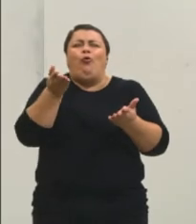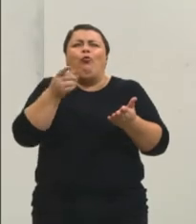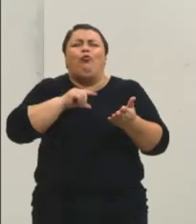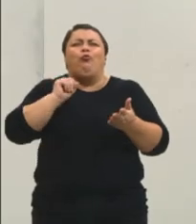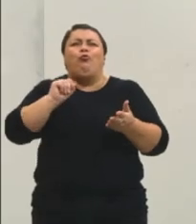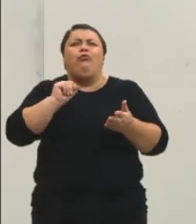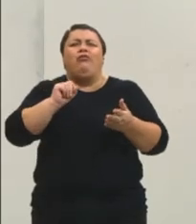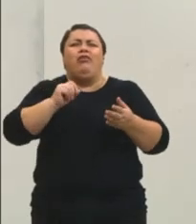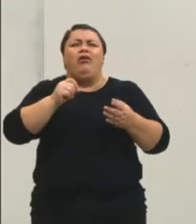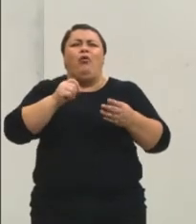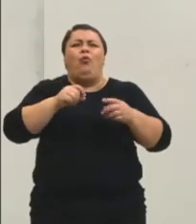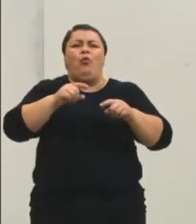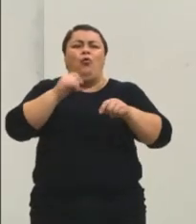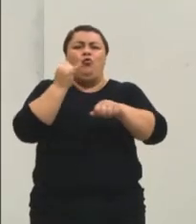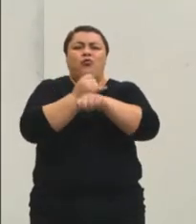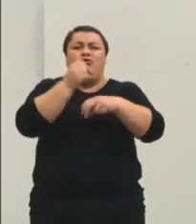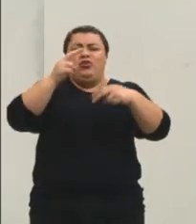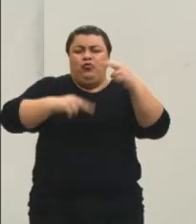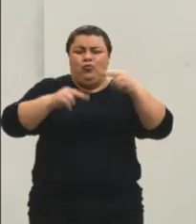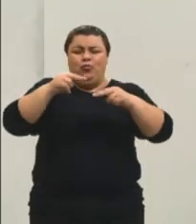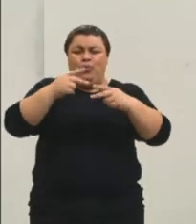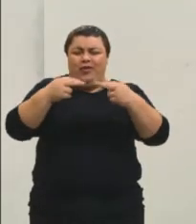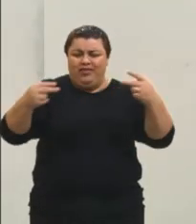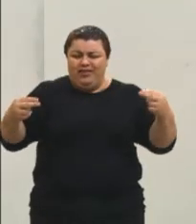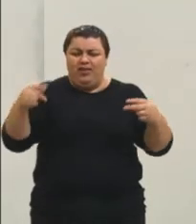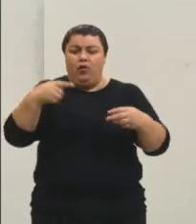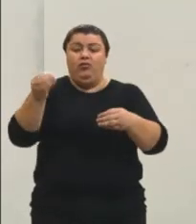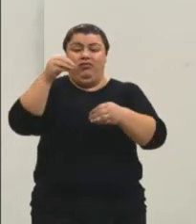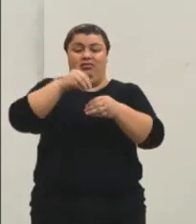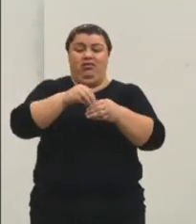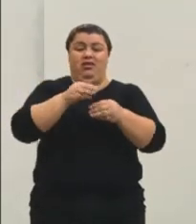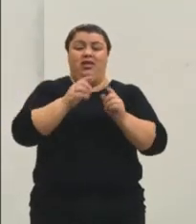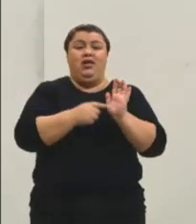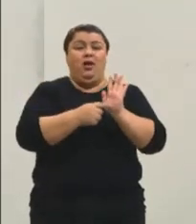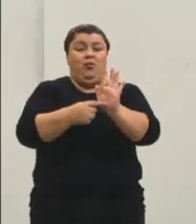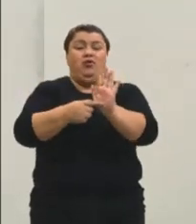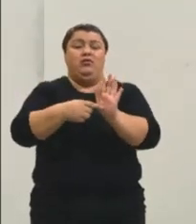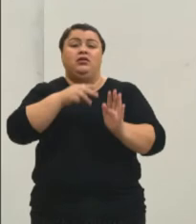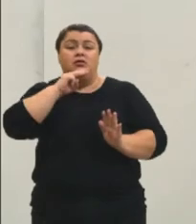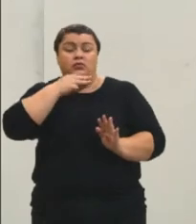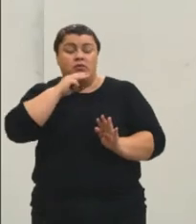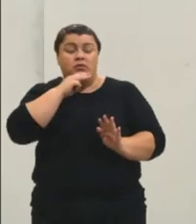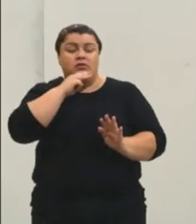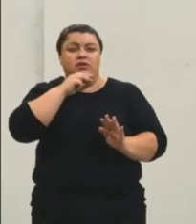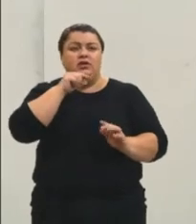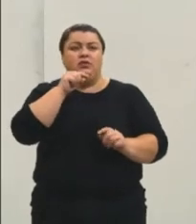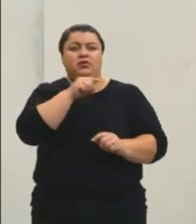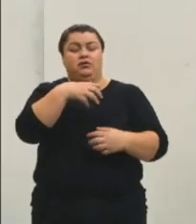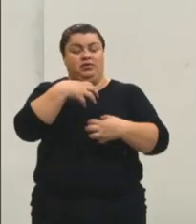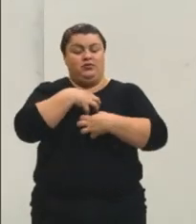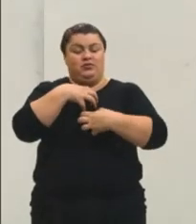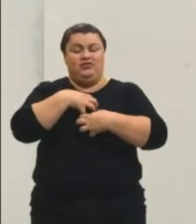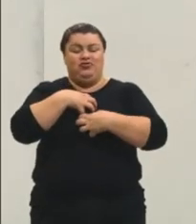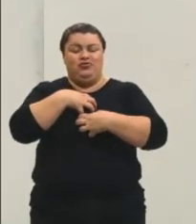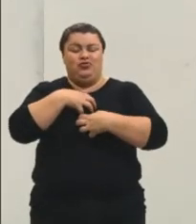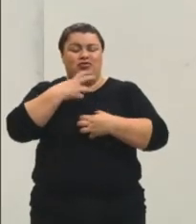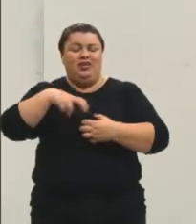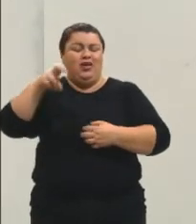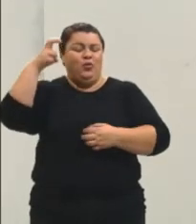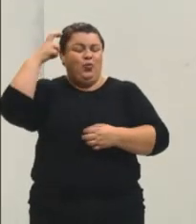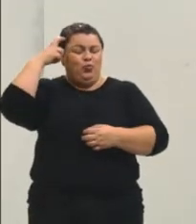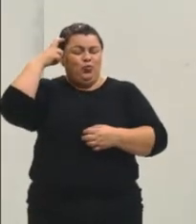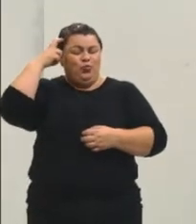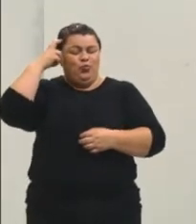materiais que são expostos no museu Eu também não sentido então de que a cultura não cabe no